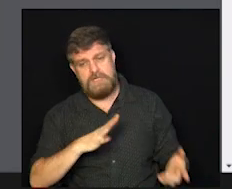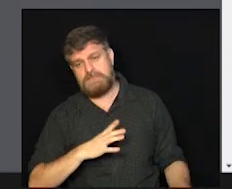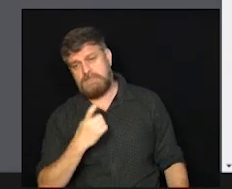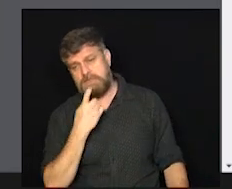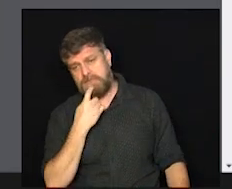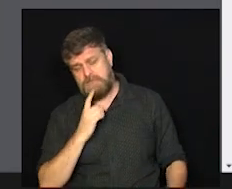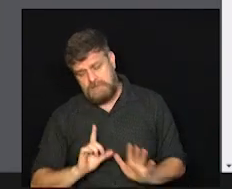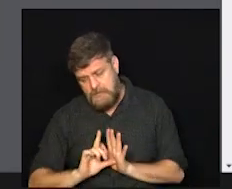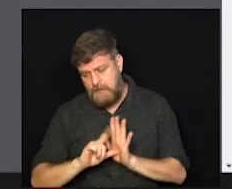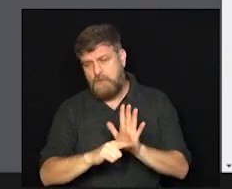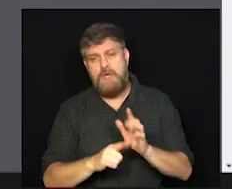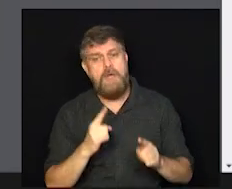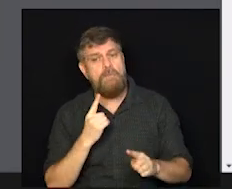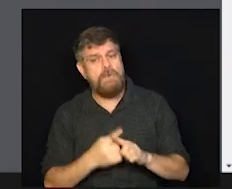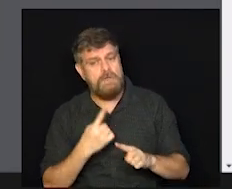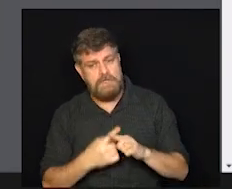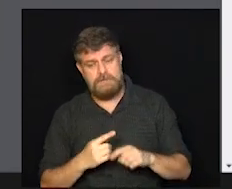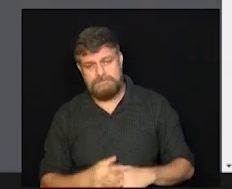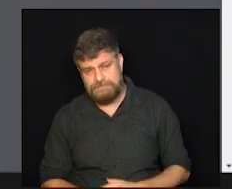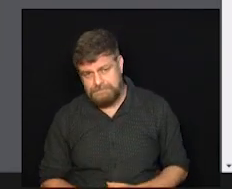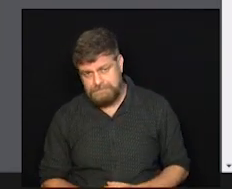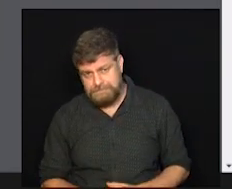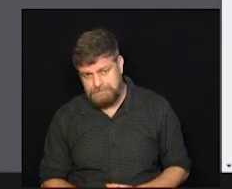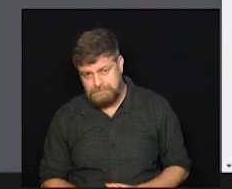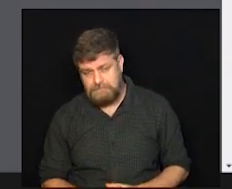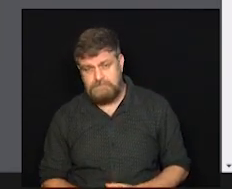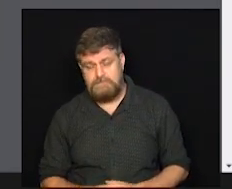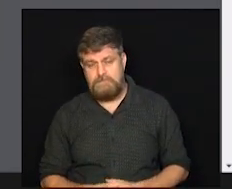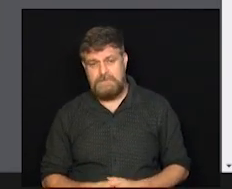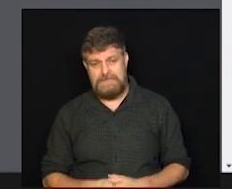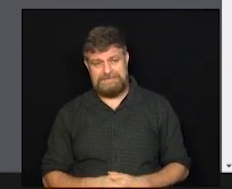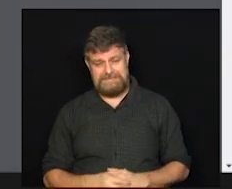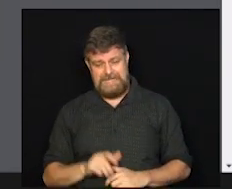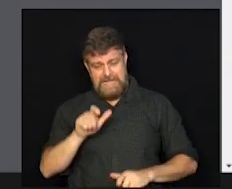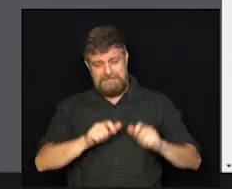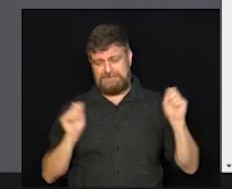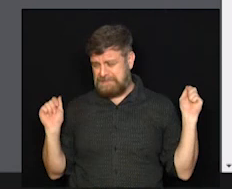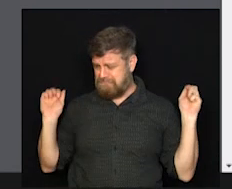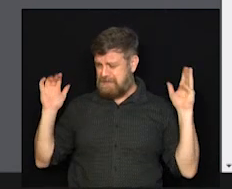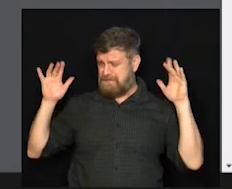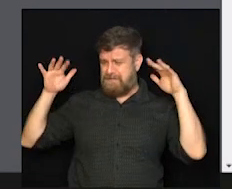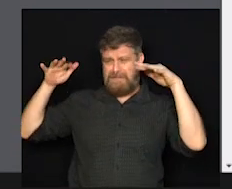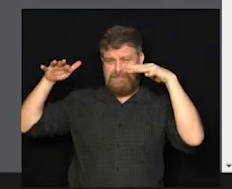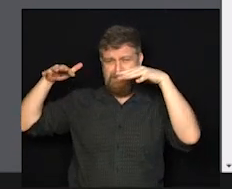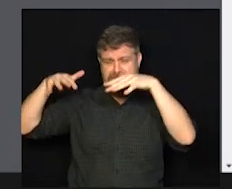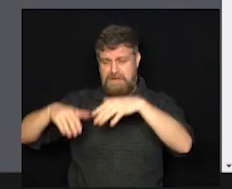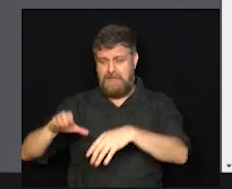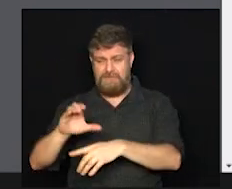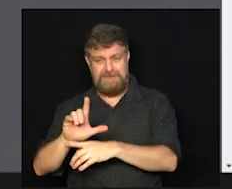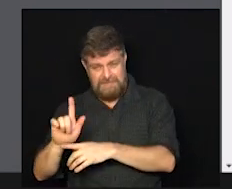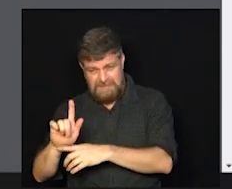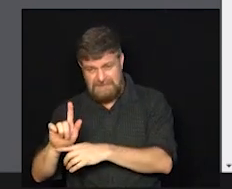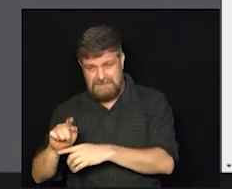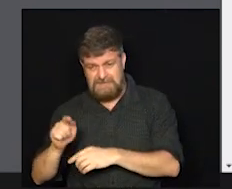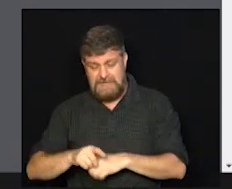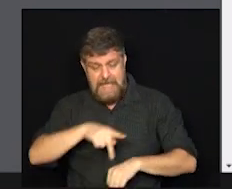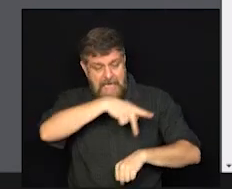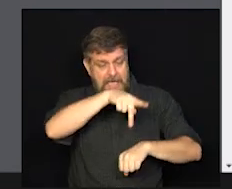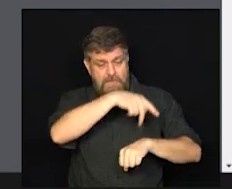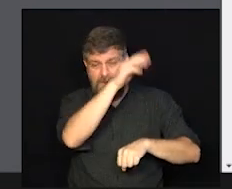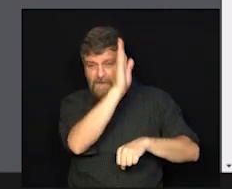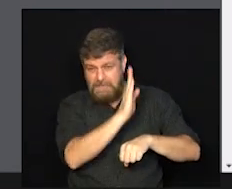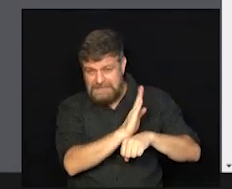depois, pelo seguinte: o processo migratório que fez o Campo Grande foi o processo migratório do nosso país que